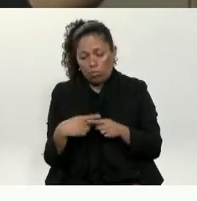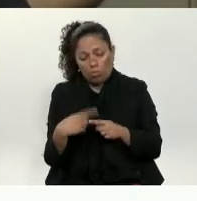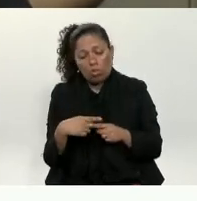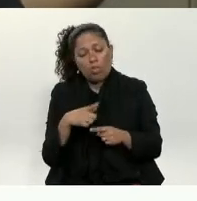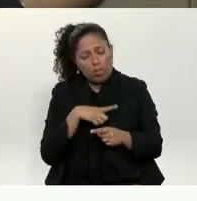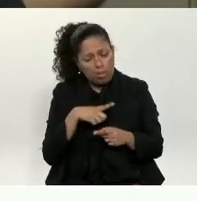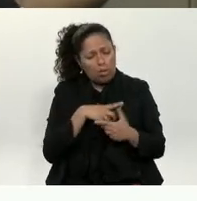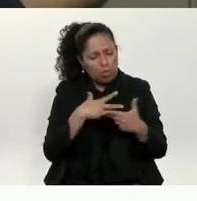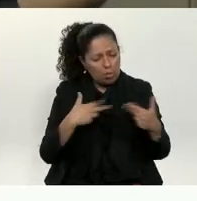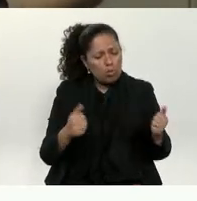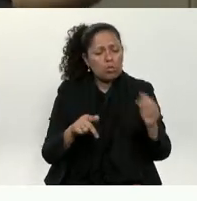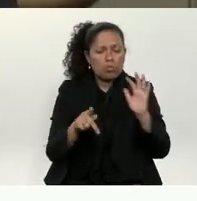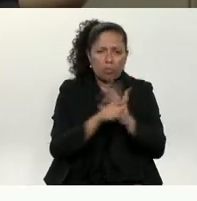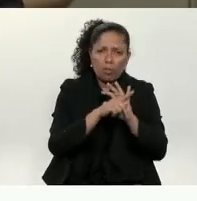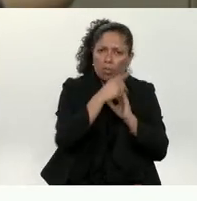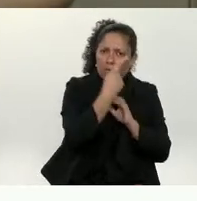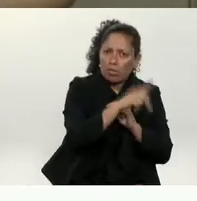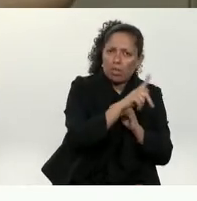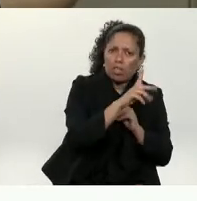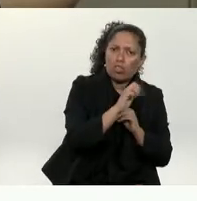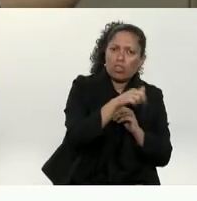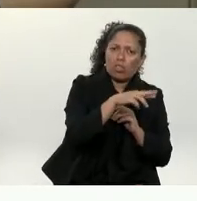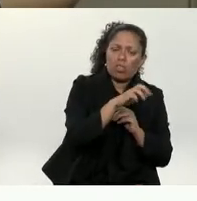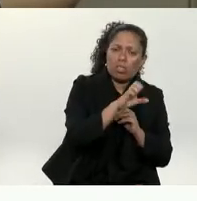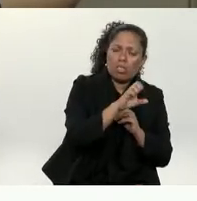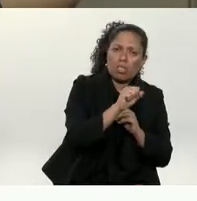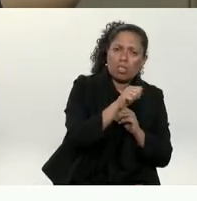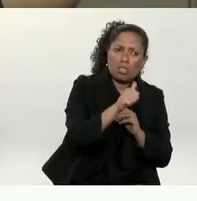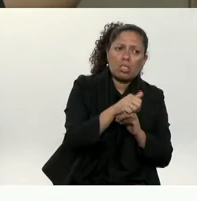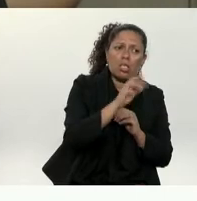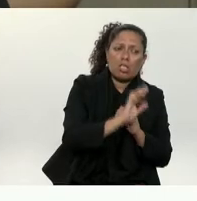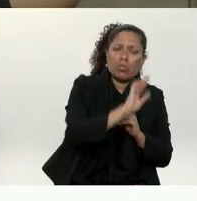o sigilo legal que lhe é devido.